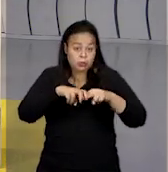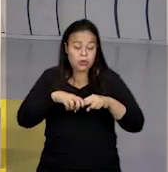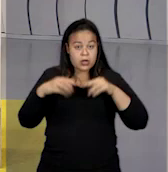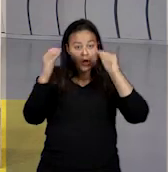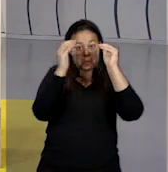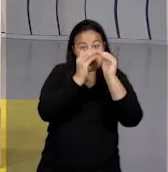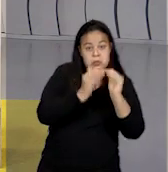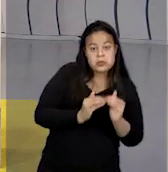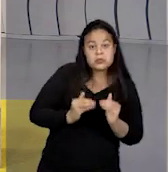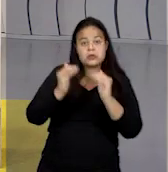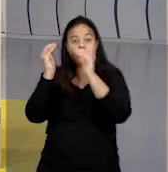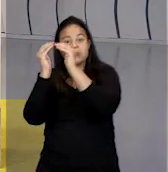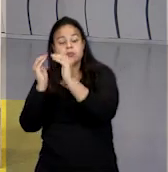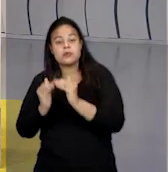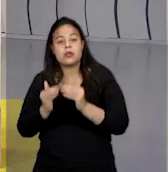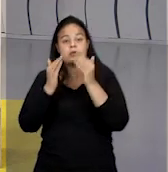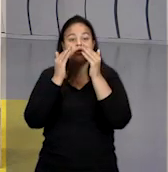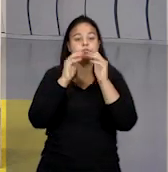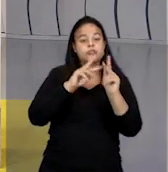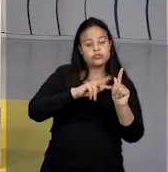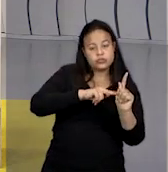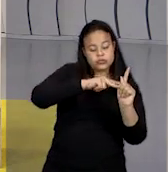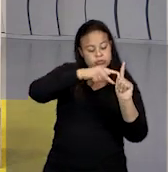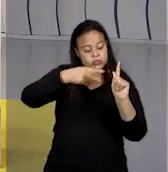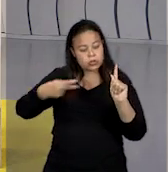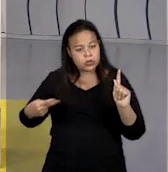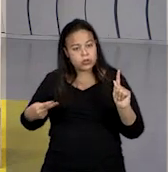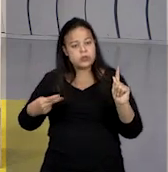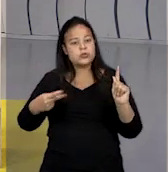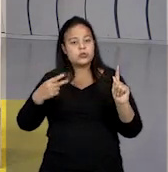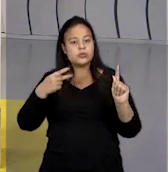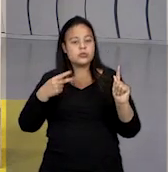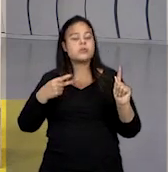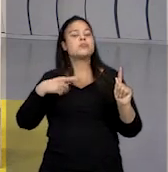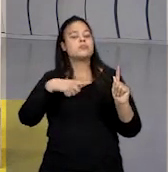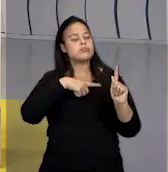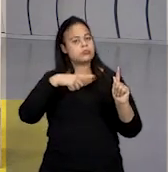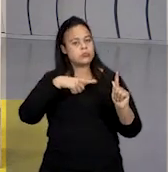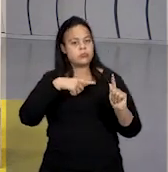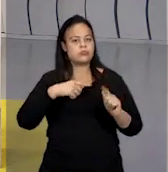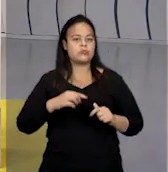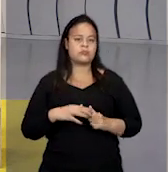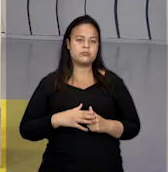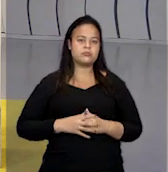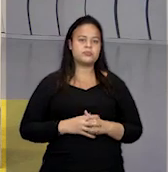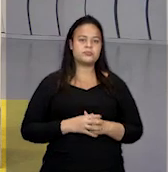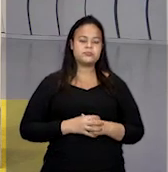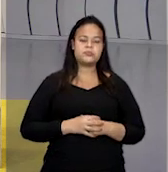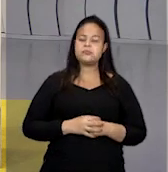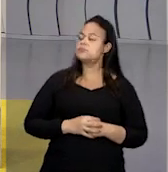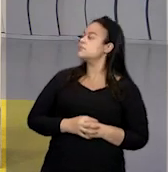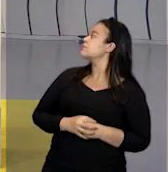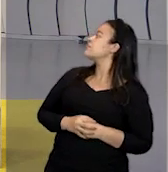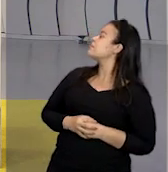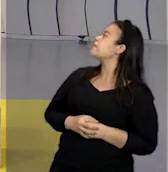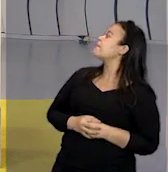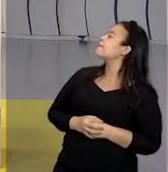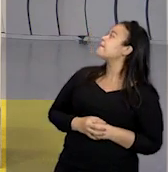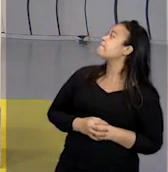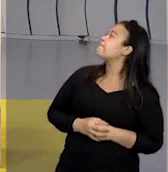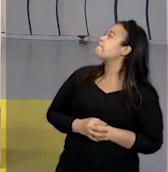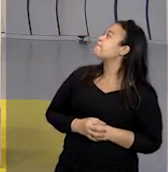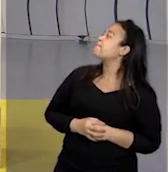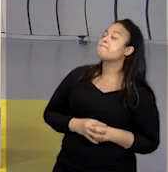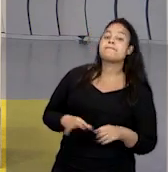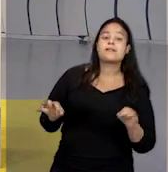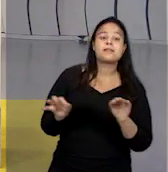proporção genotípica. Então, vamos voltar para cá. Como que a gente vai